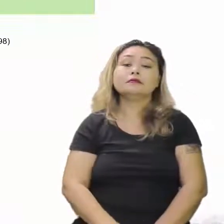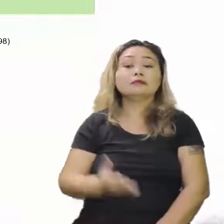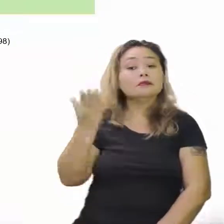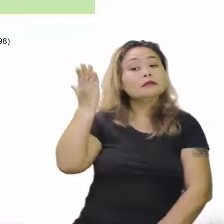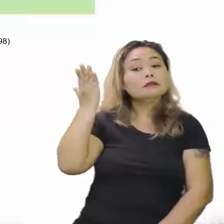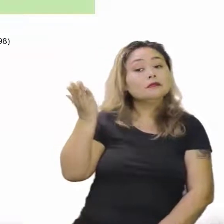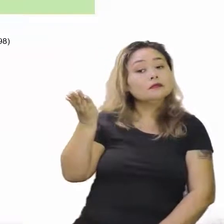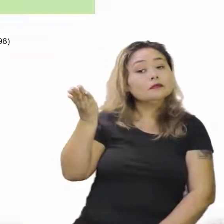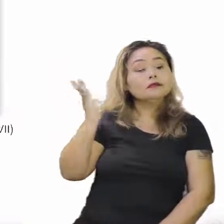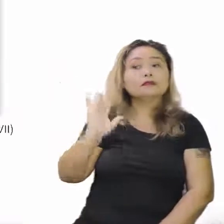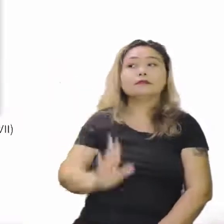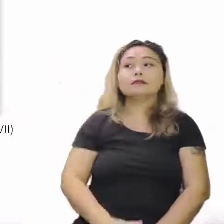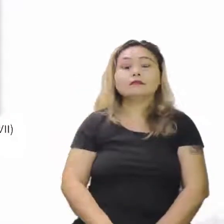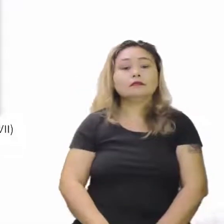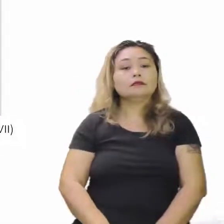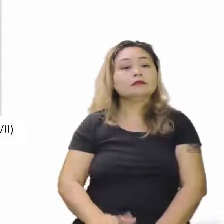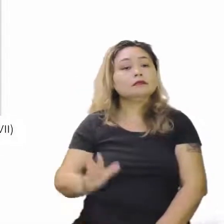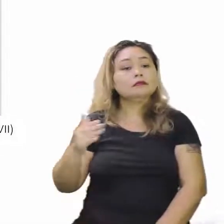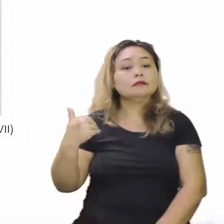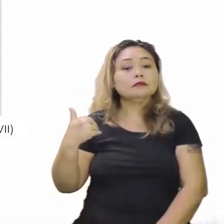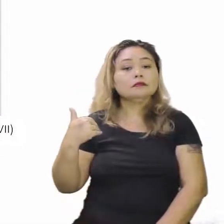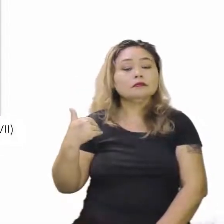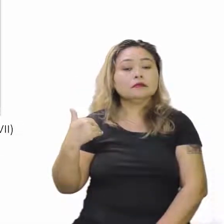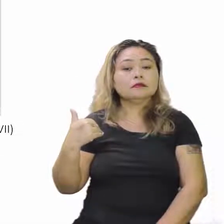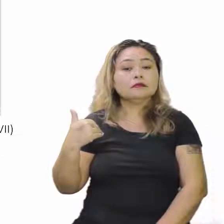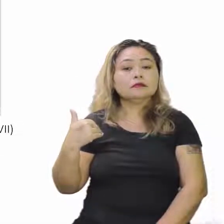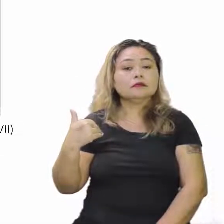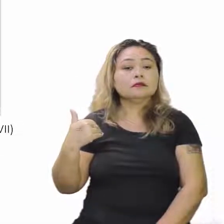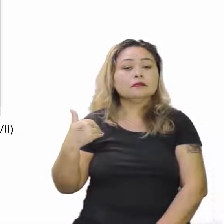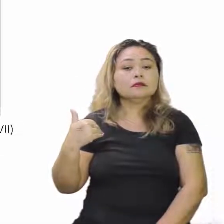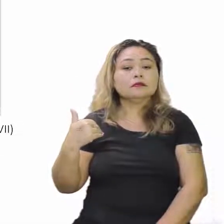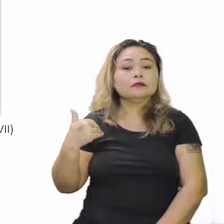aí. Não era o comércio que tinha hoje.